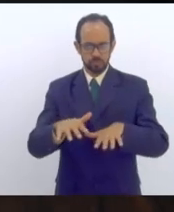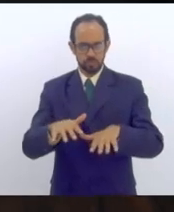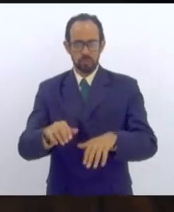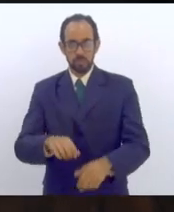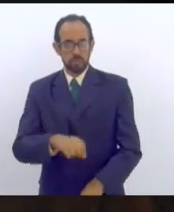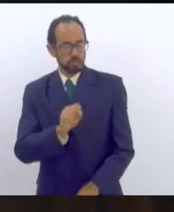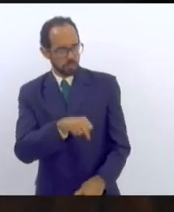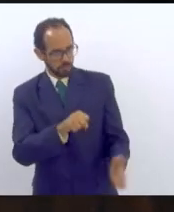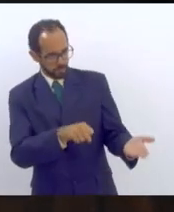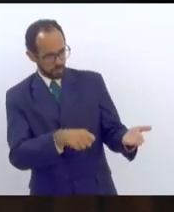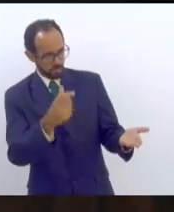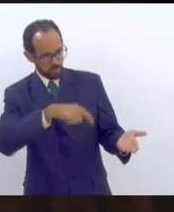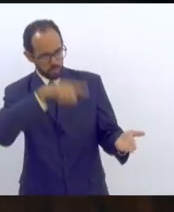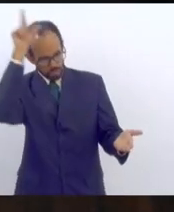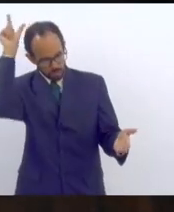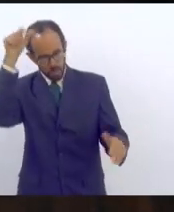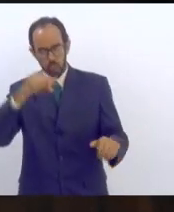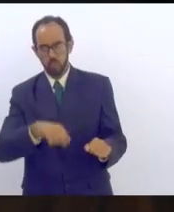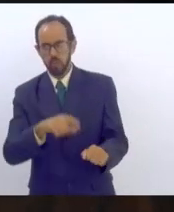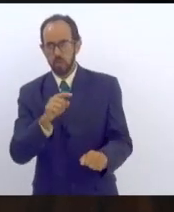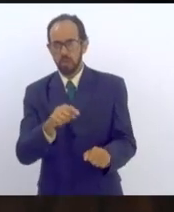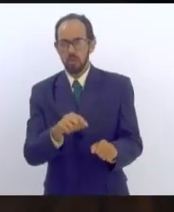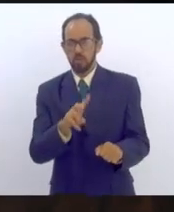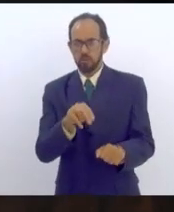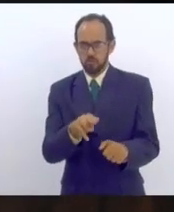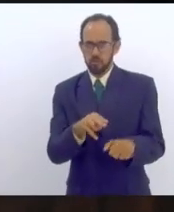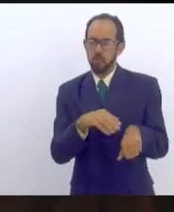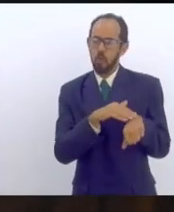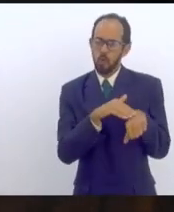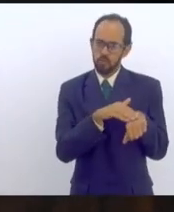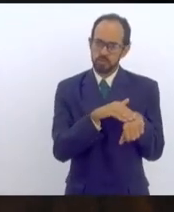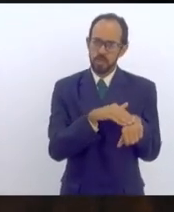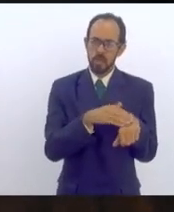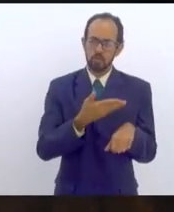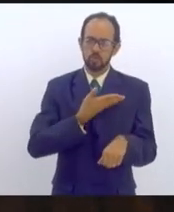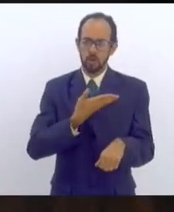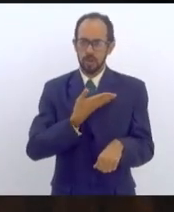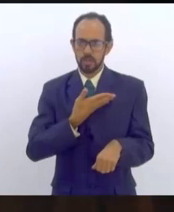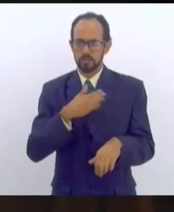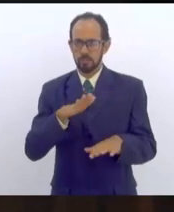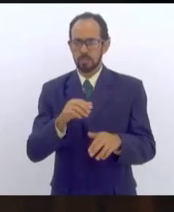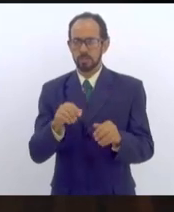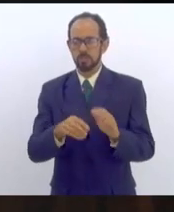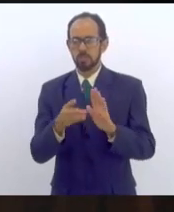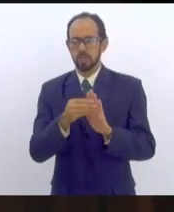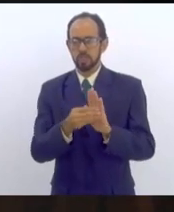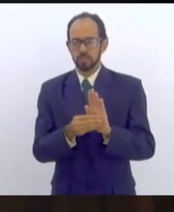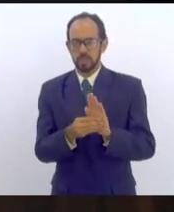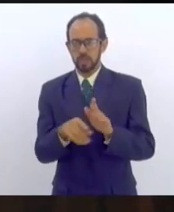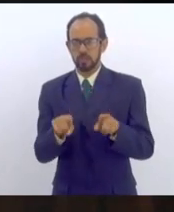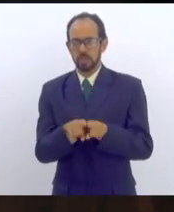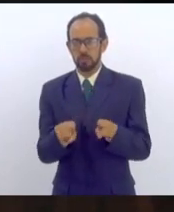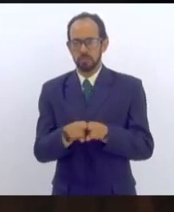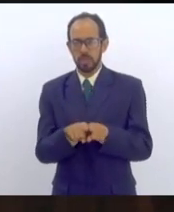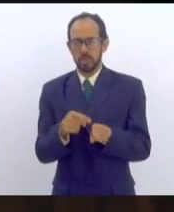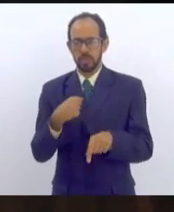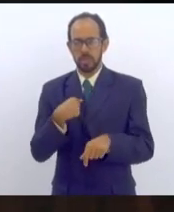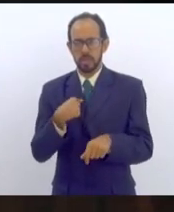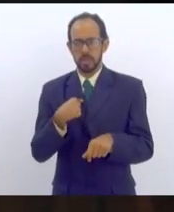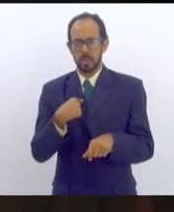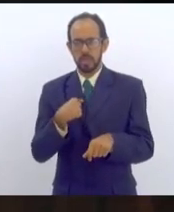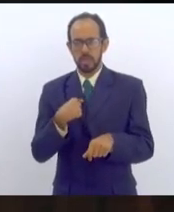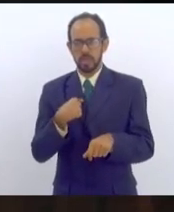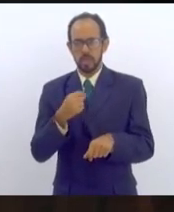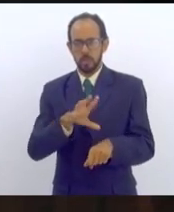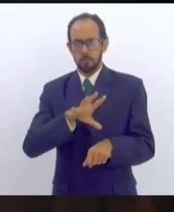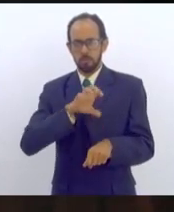Vou deliberar com a maioria dos colegas, com calma, mas que fique registrado que, inclusive, eu fui acometido